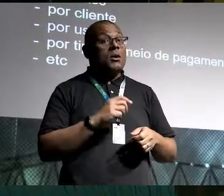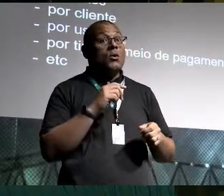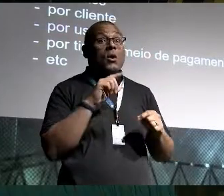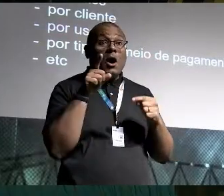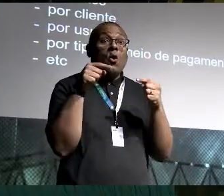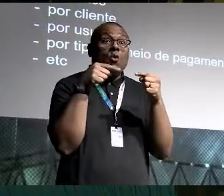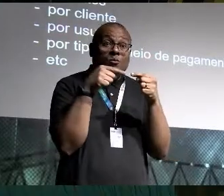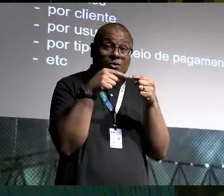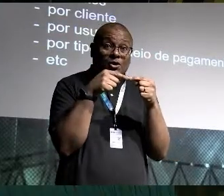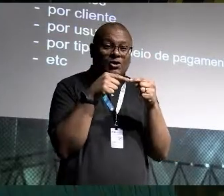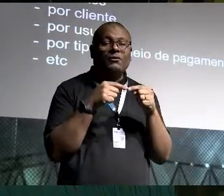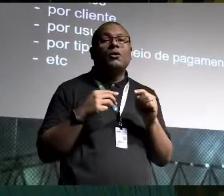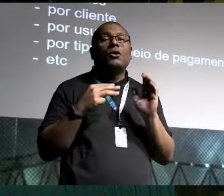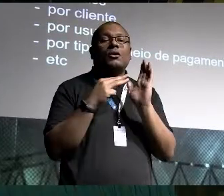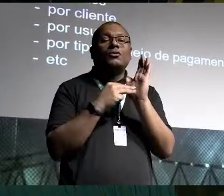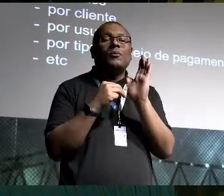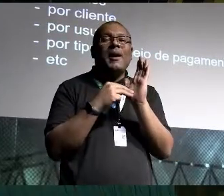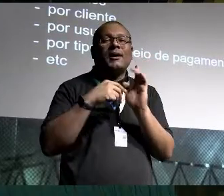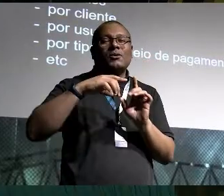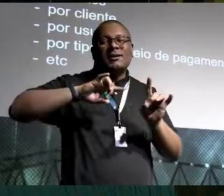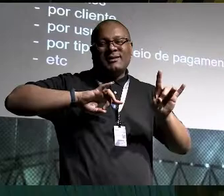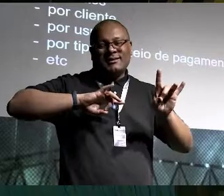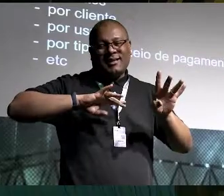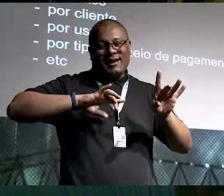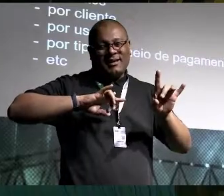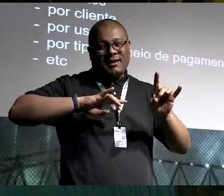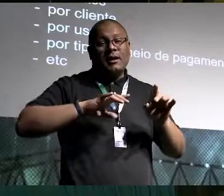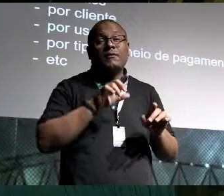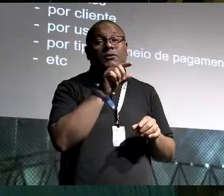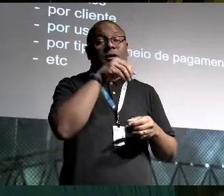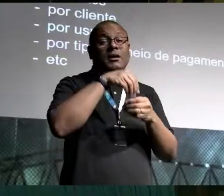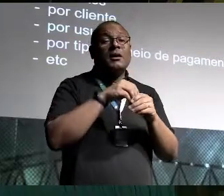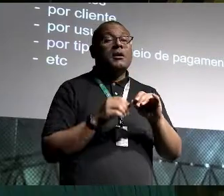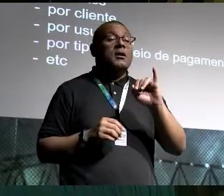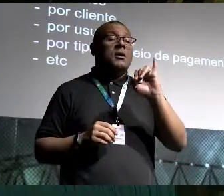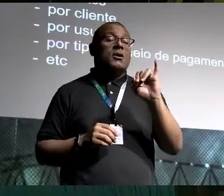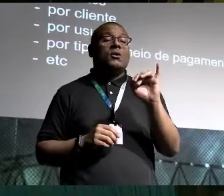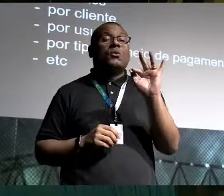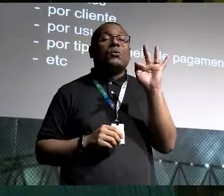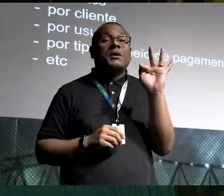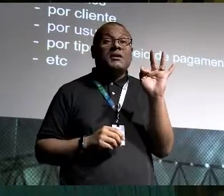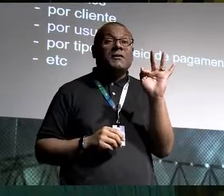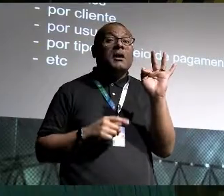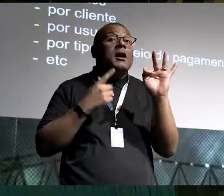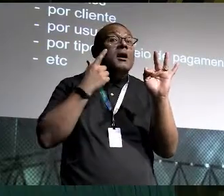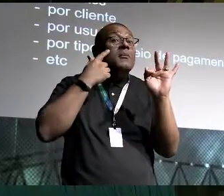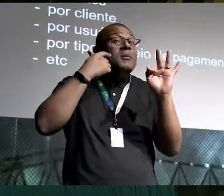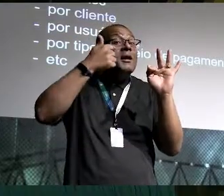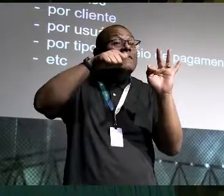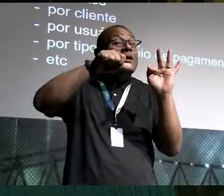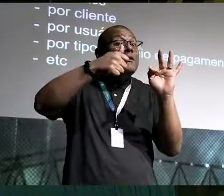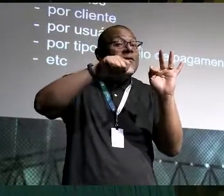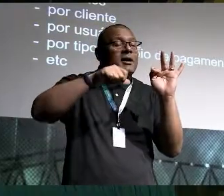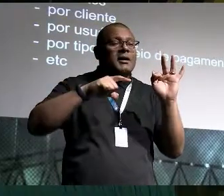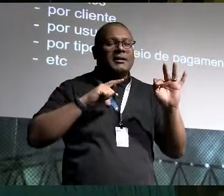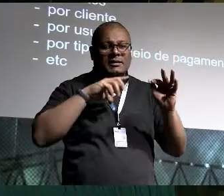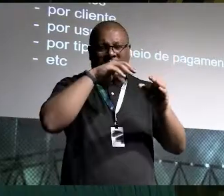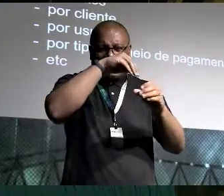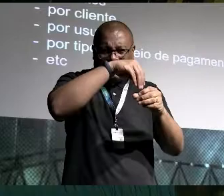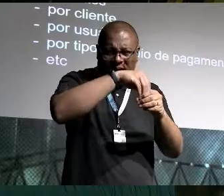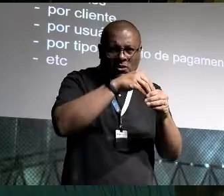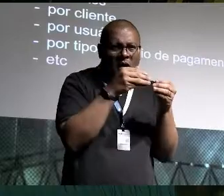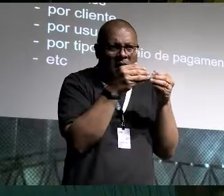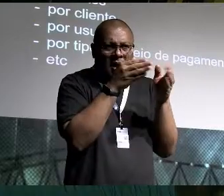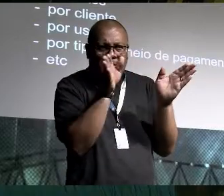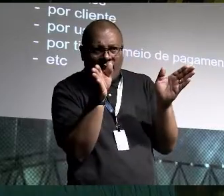mais ou menos isso. Então, o código é bem simples, é basicamente um if para a gente poder checar o estado desse feature toggle, para poder olhar se ele está